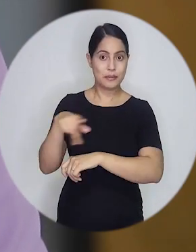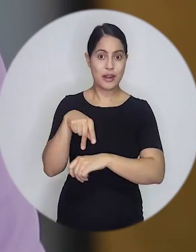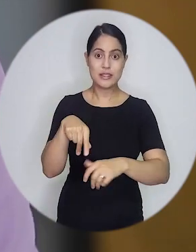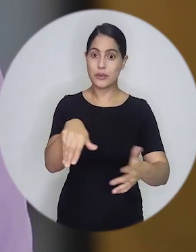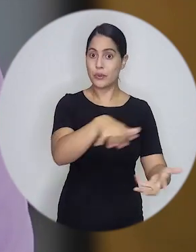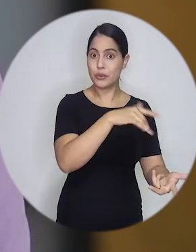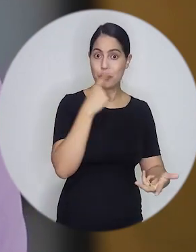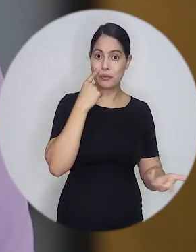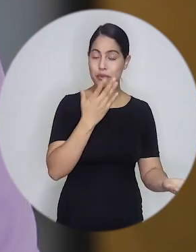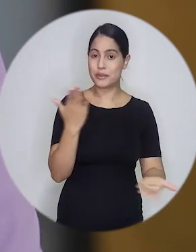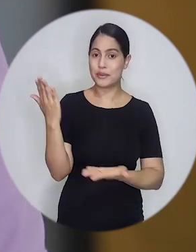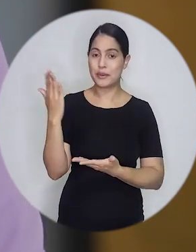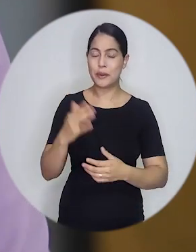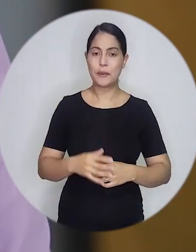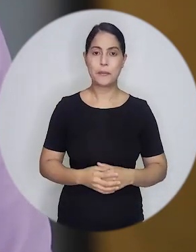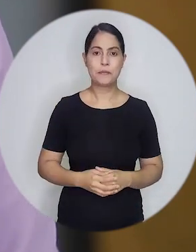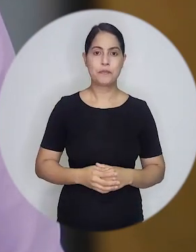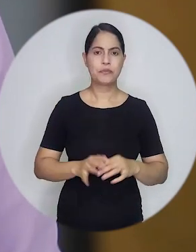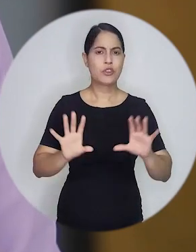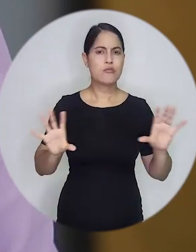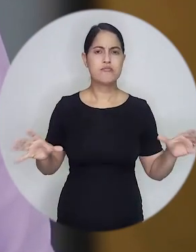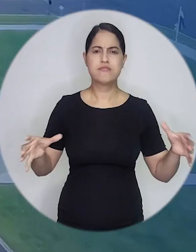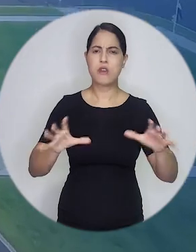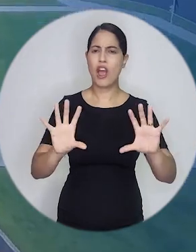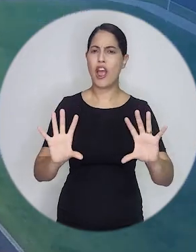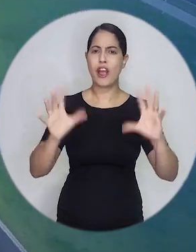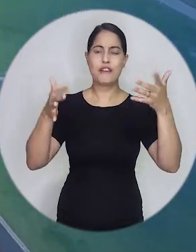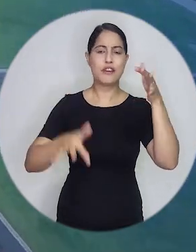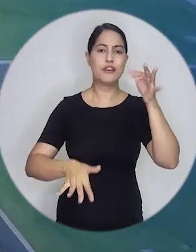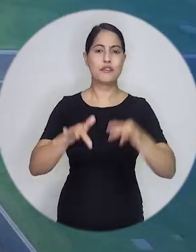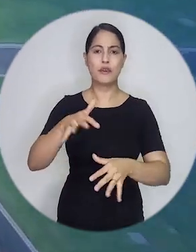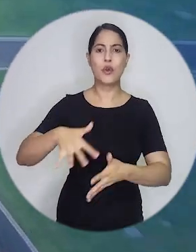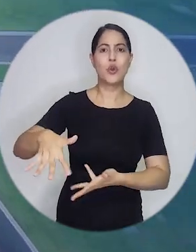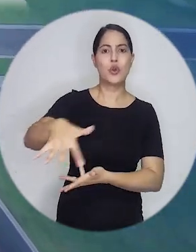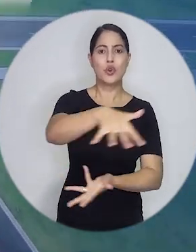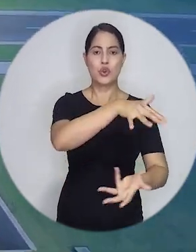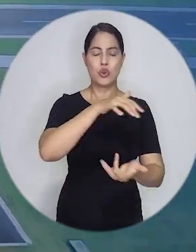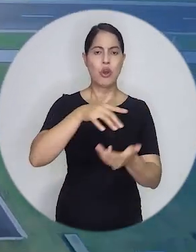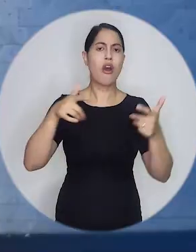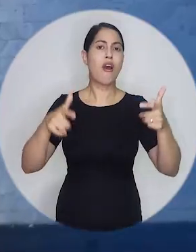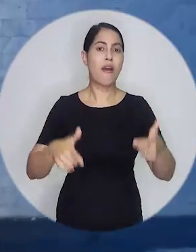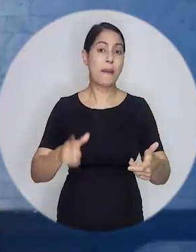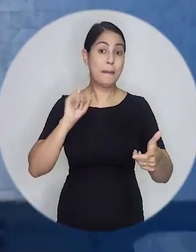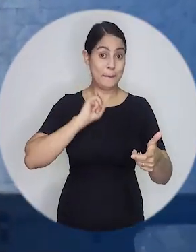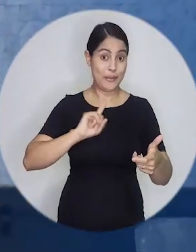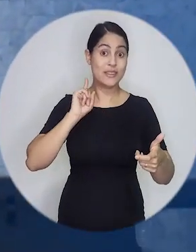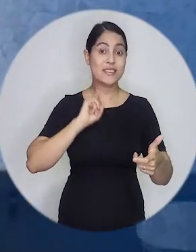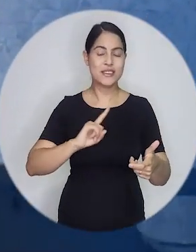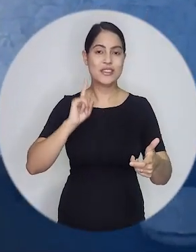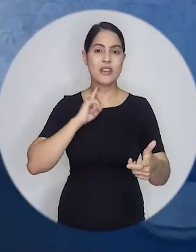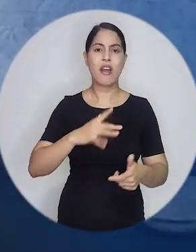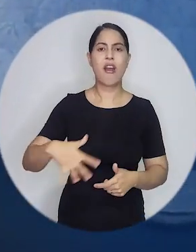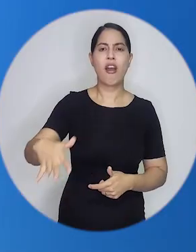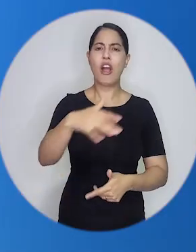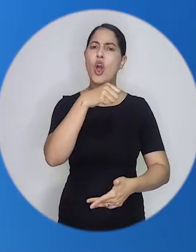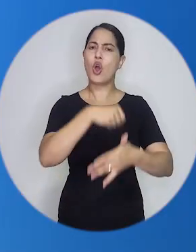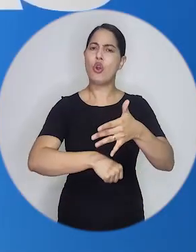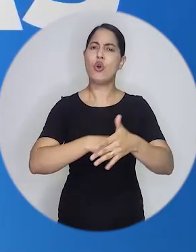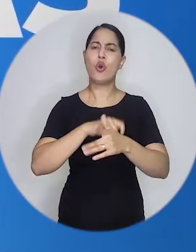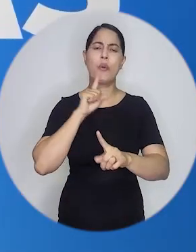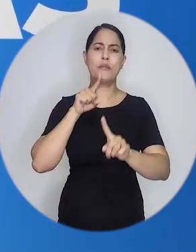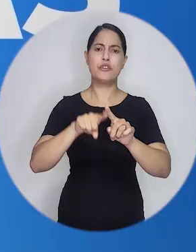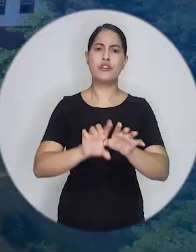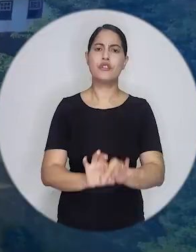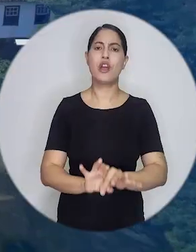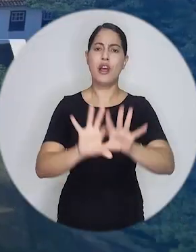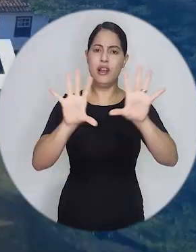400 palestrantes nacionais e internacionais. Vem aí o maior evento jurídico do mundo, agora em Minas